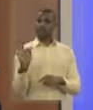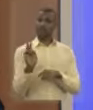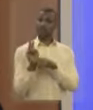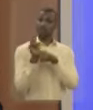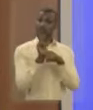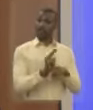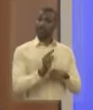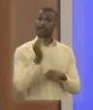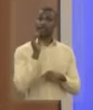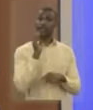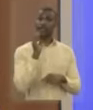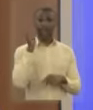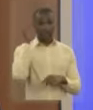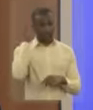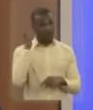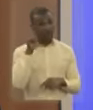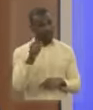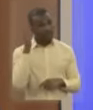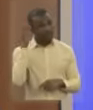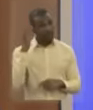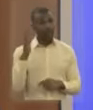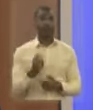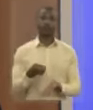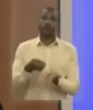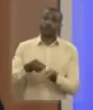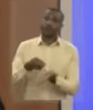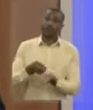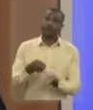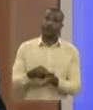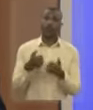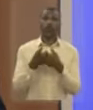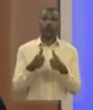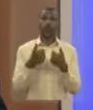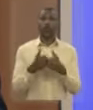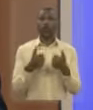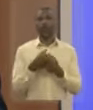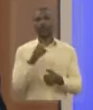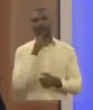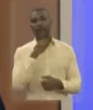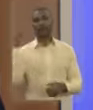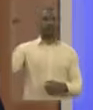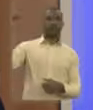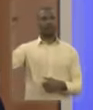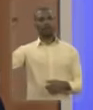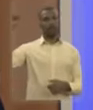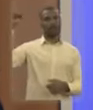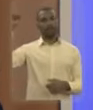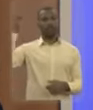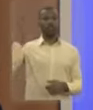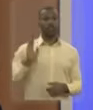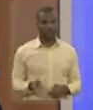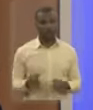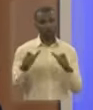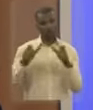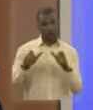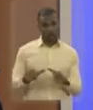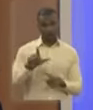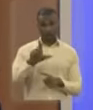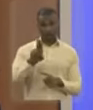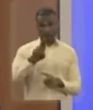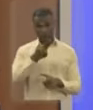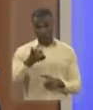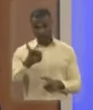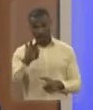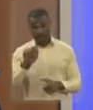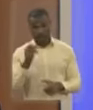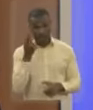André e você que é de Santo André é obrigado a andar naquelas verdadeiras latas velhas né nós estivemos lá no terminal da vila lusita e